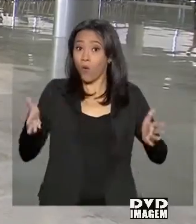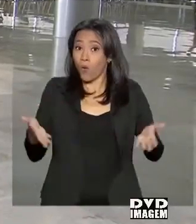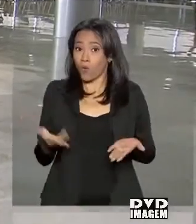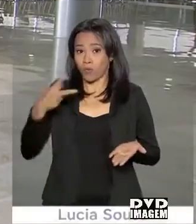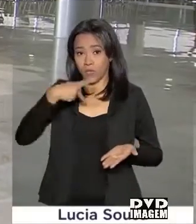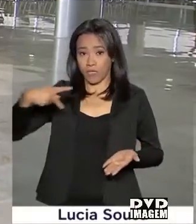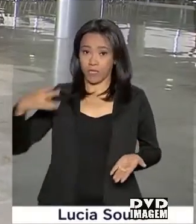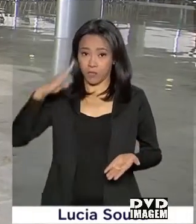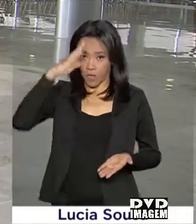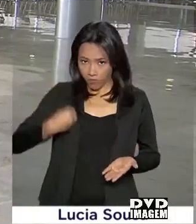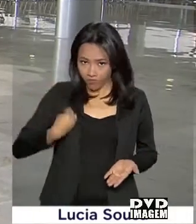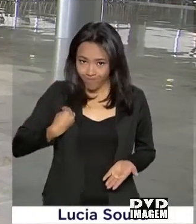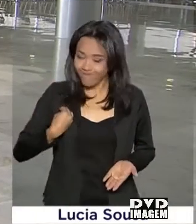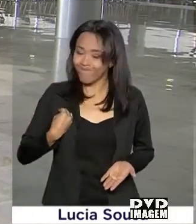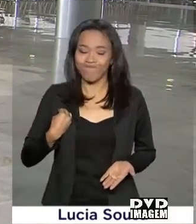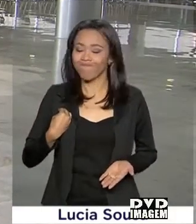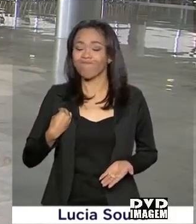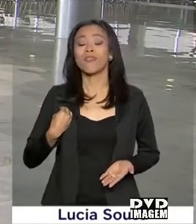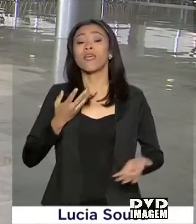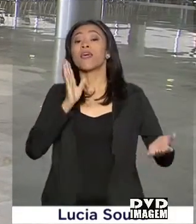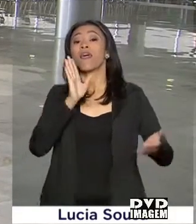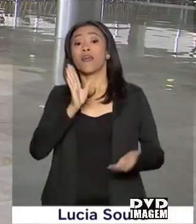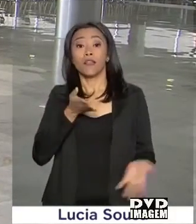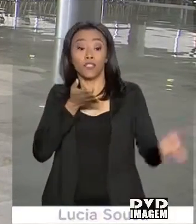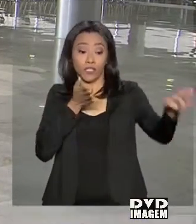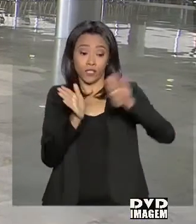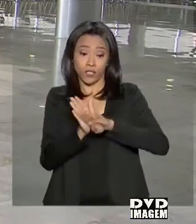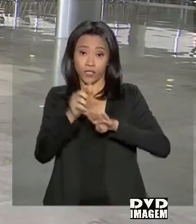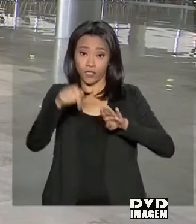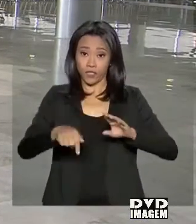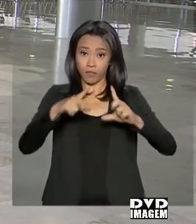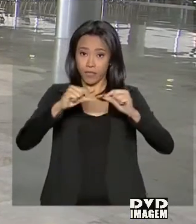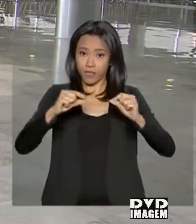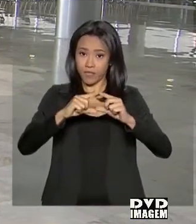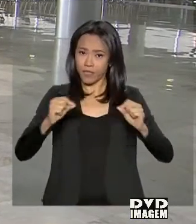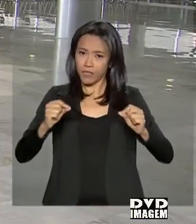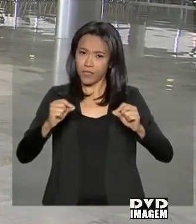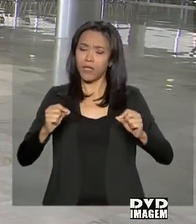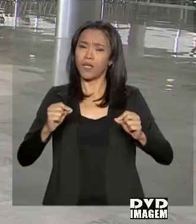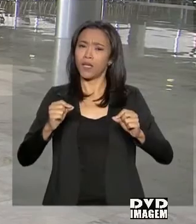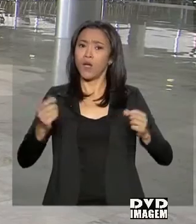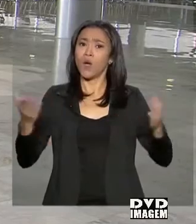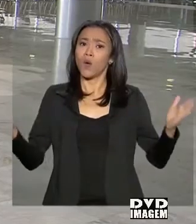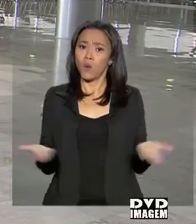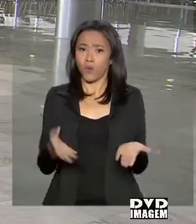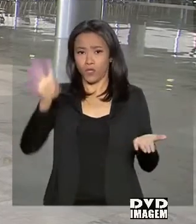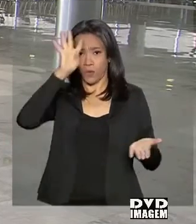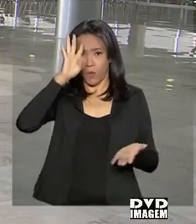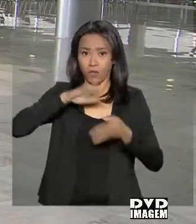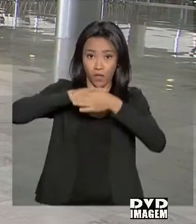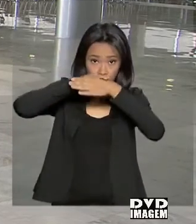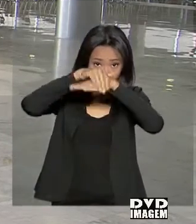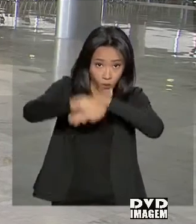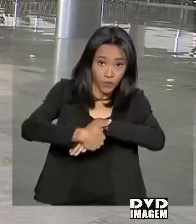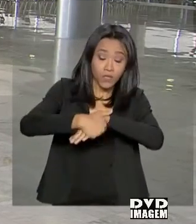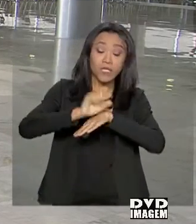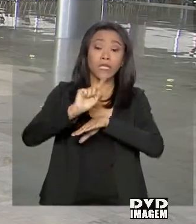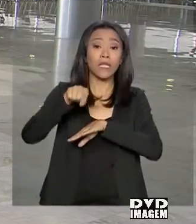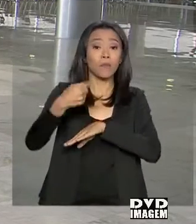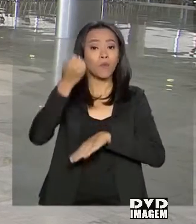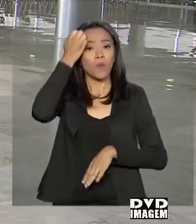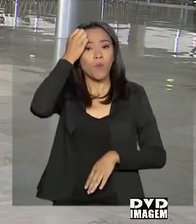não está por aqui. Ele desembarca aqui em Brasília no início da noite desta quarta-feira, depois de